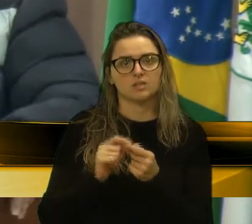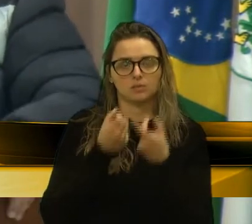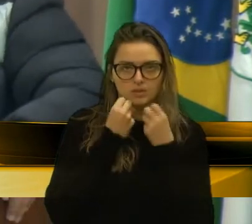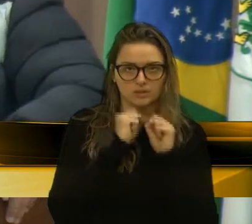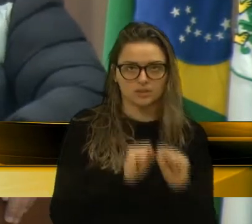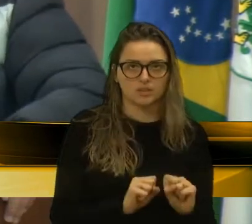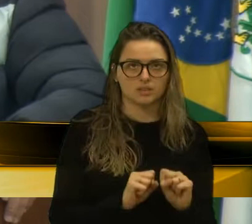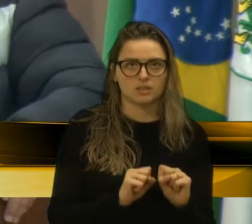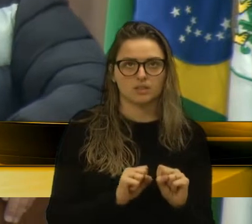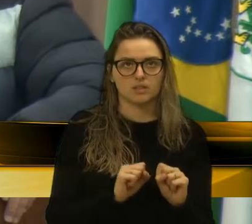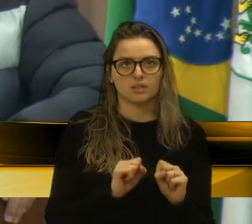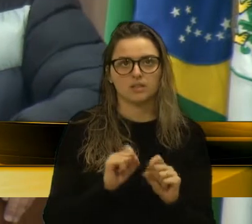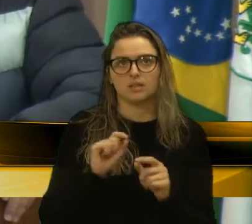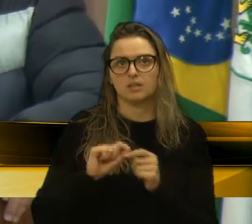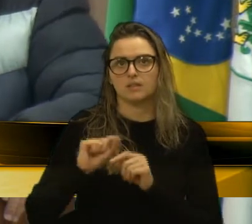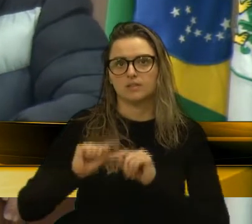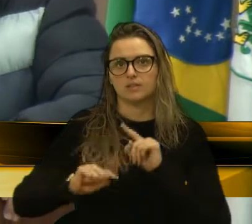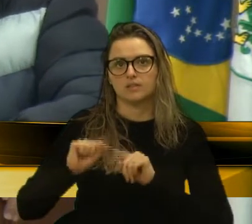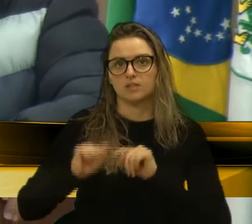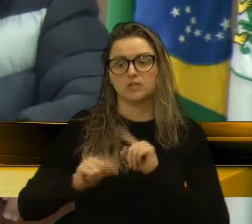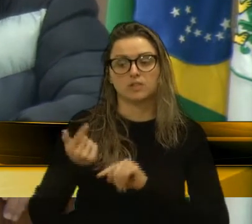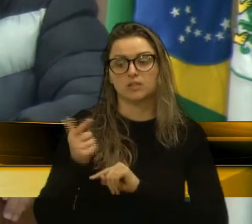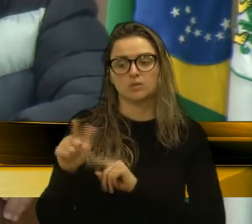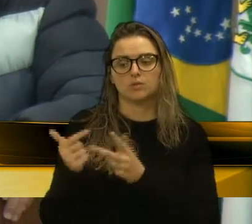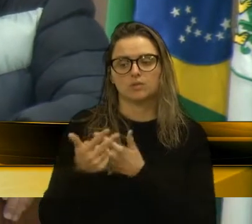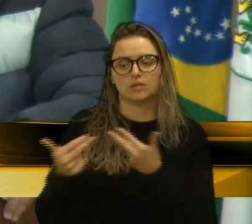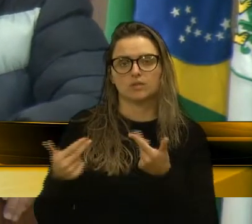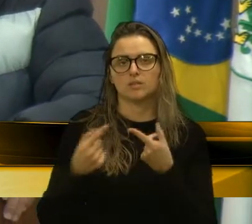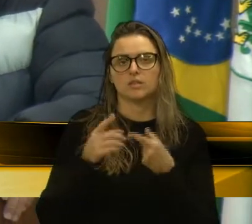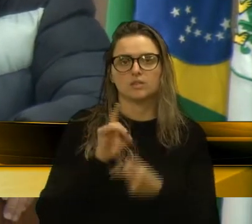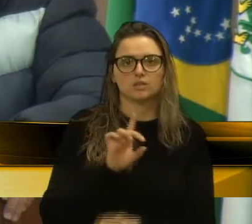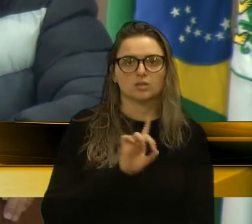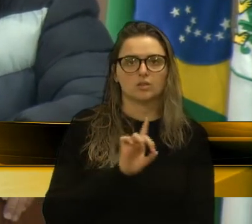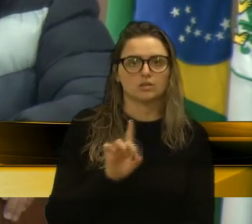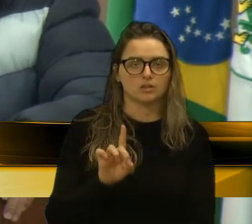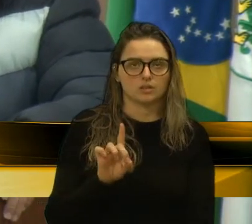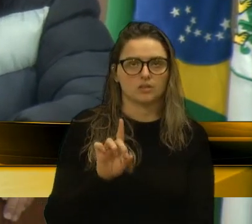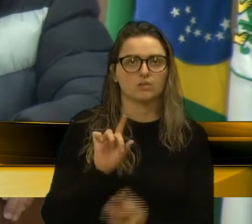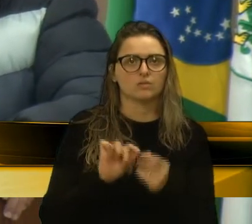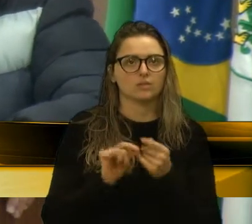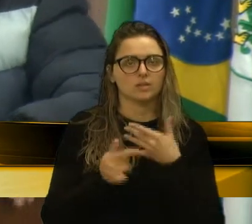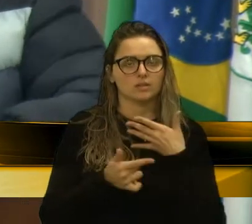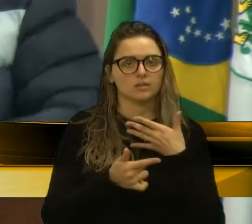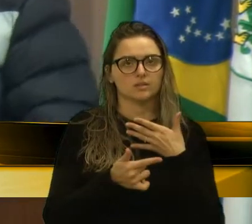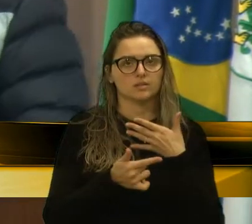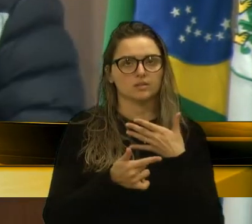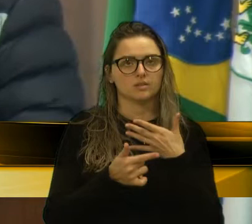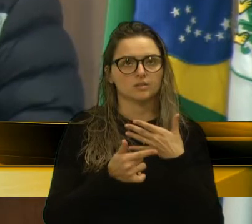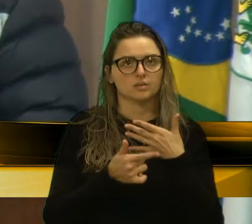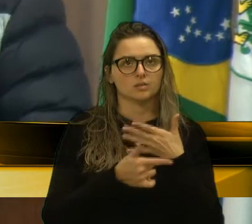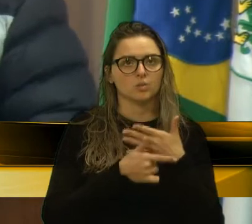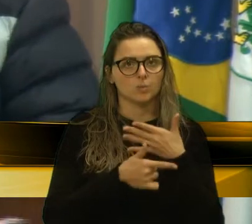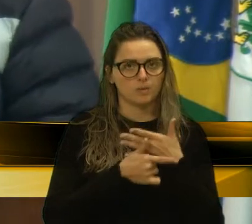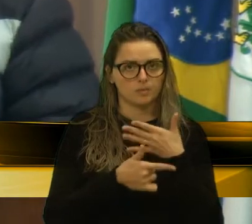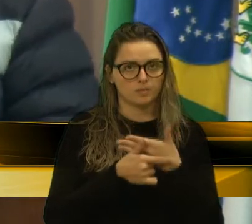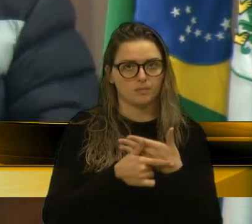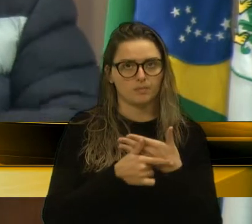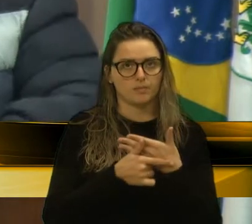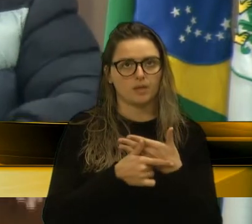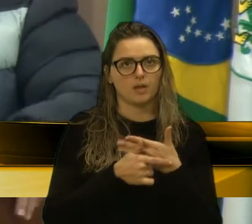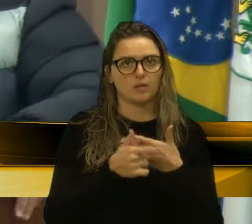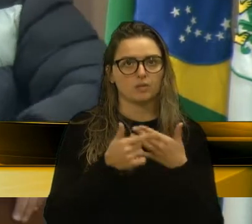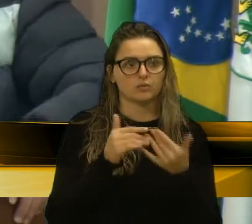Secretaria, suas tarefas são outras, menos exercer a sua função